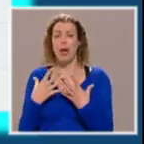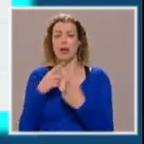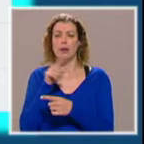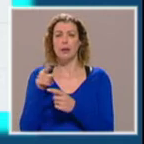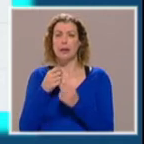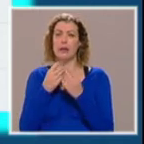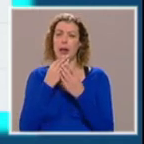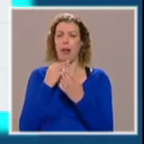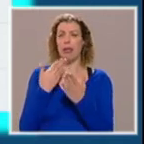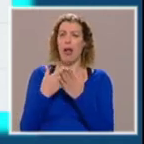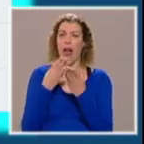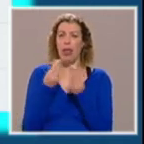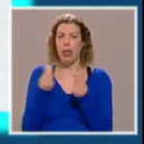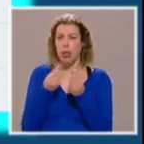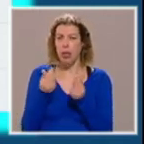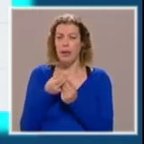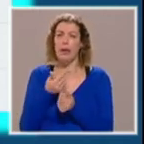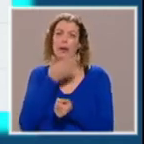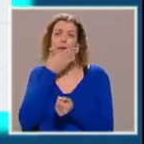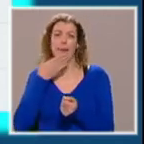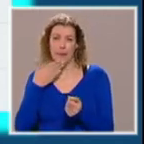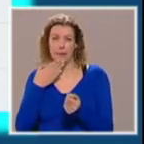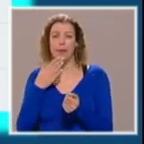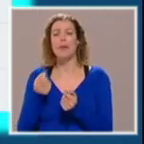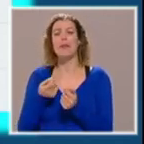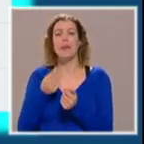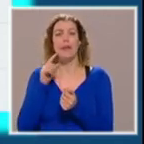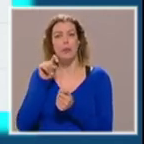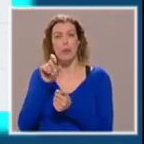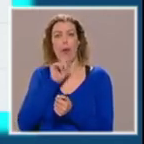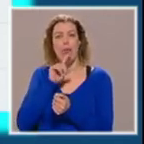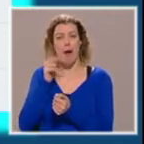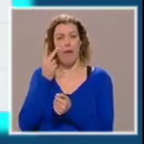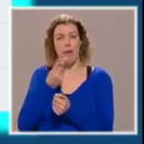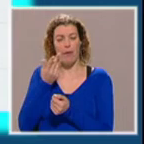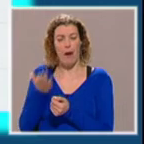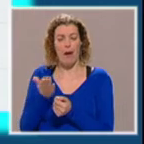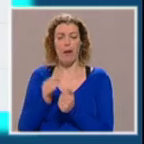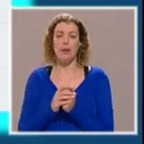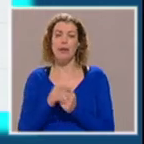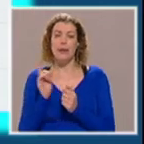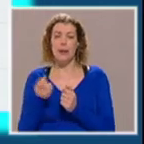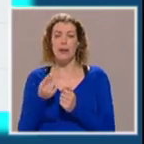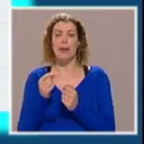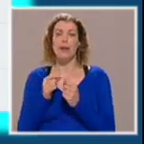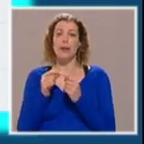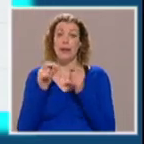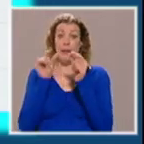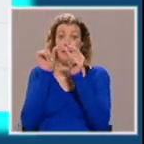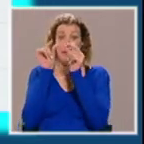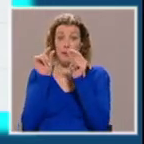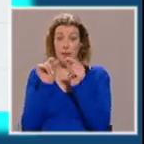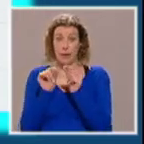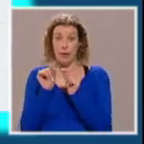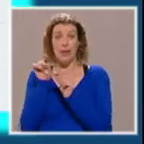produzirem secreções que facilitam a sobrevivência dos espermatozoides. As vesículas seminais, como o próprio nome